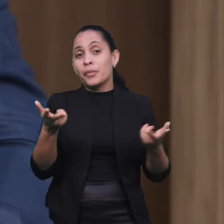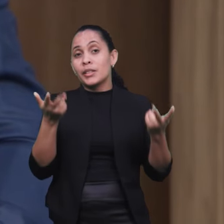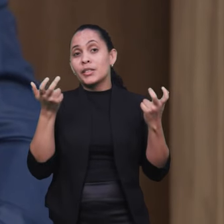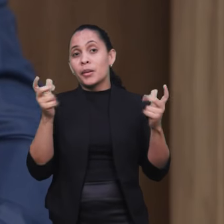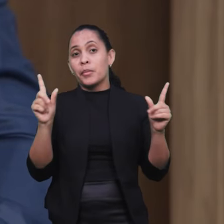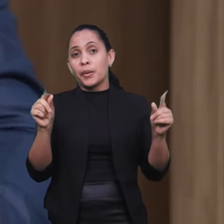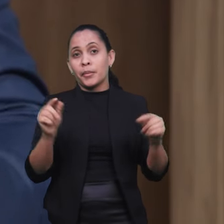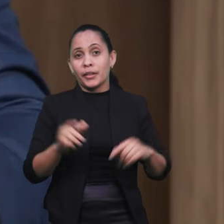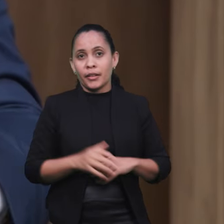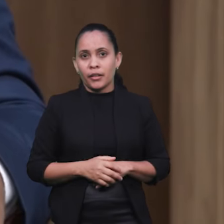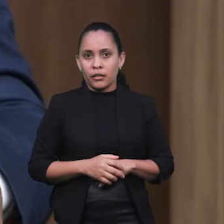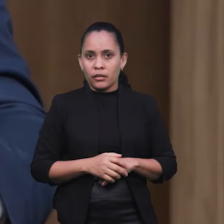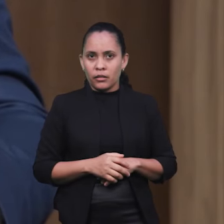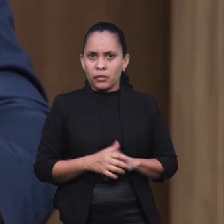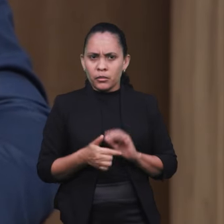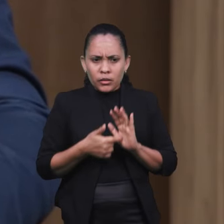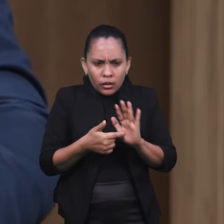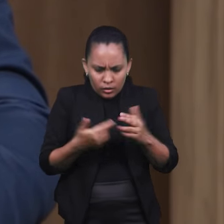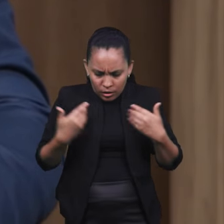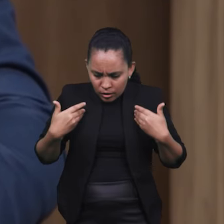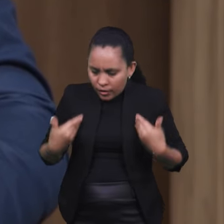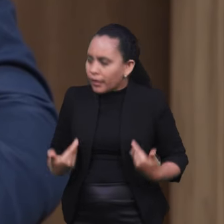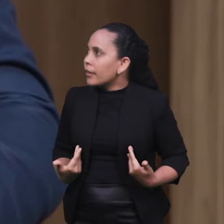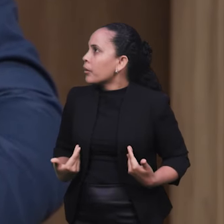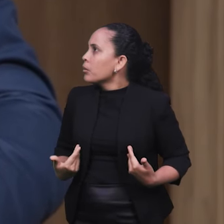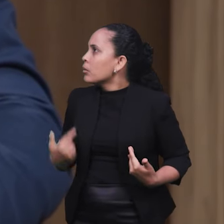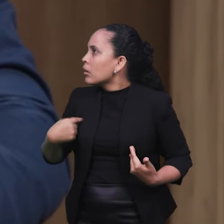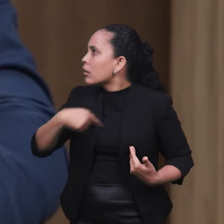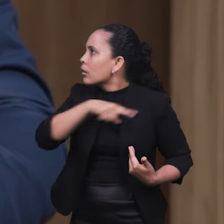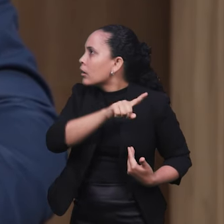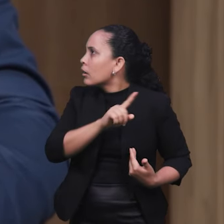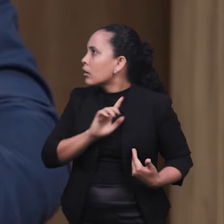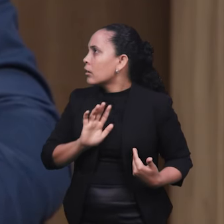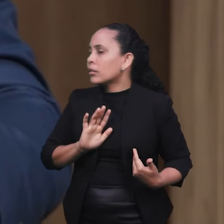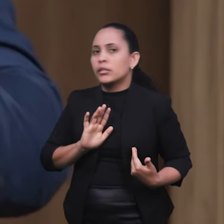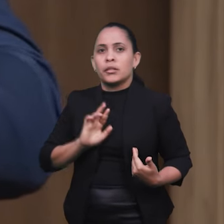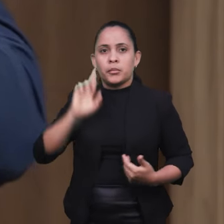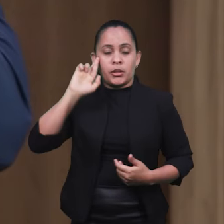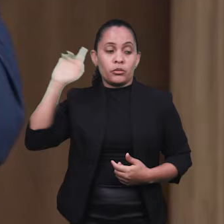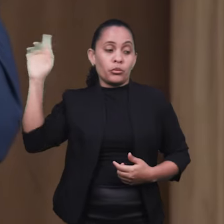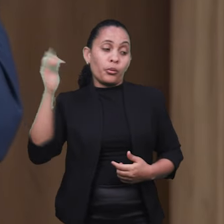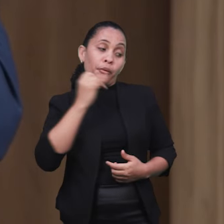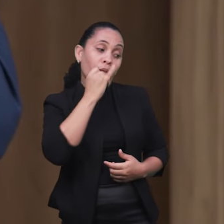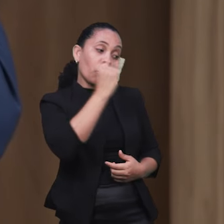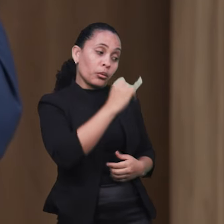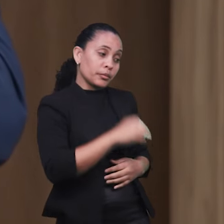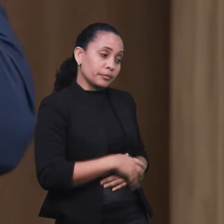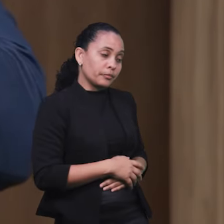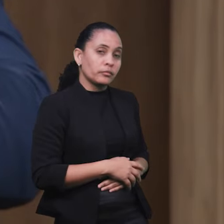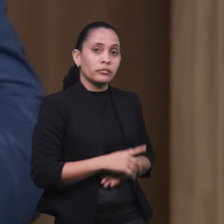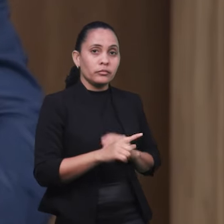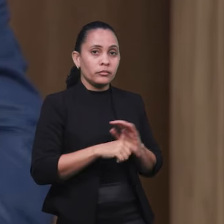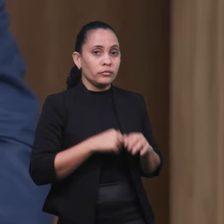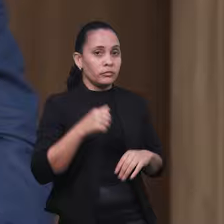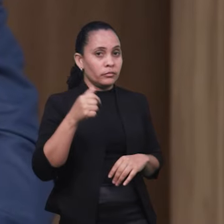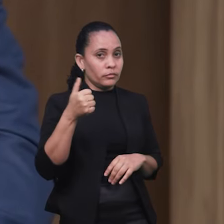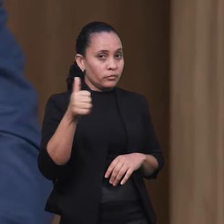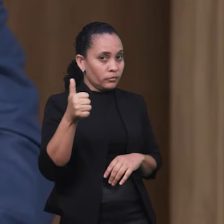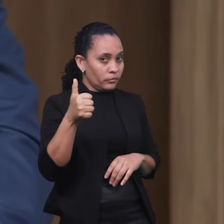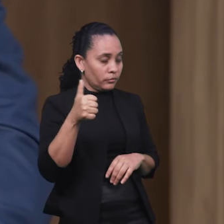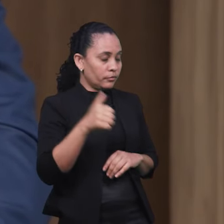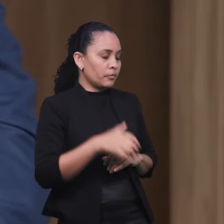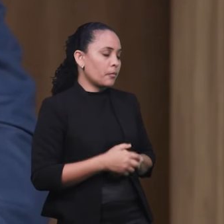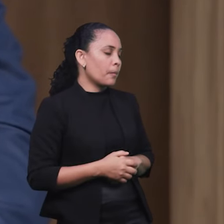uma objeção de identidade. Senhor, eu não tenho condição, mas o Senhor deu uma palavra para ele, no versículo